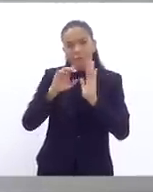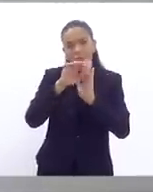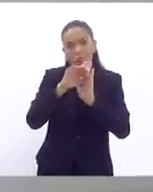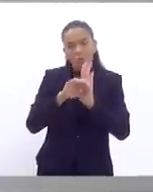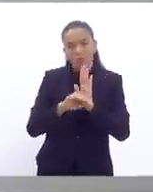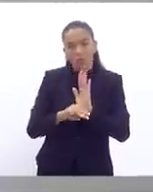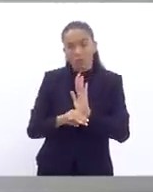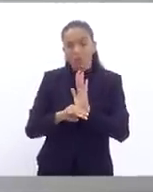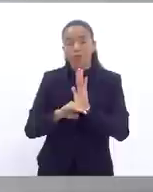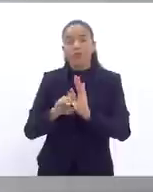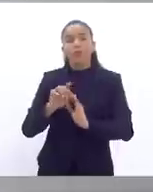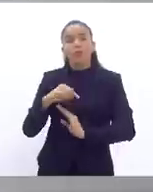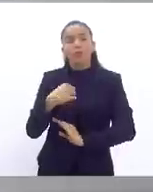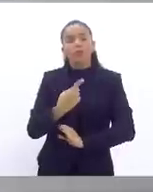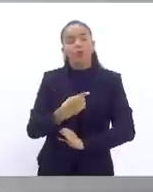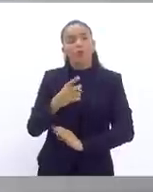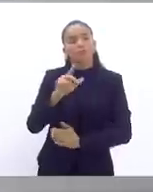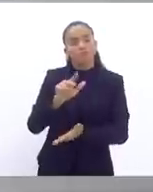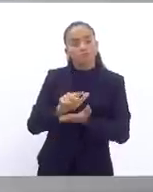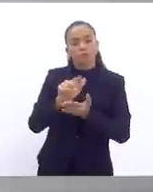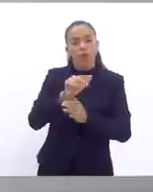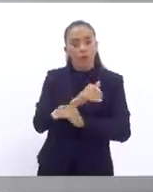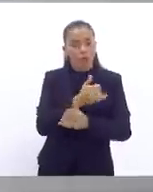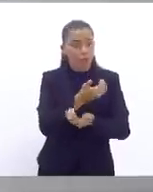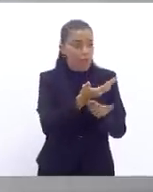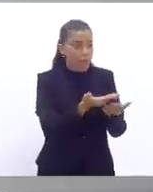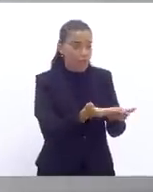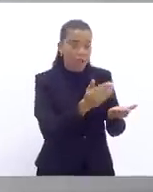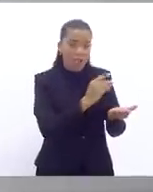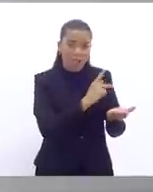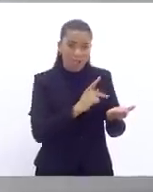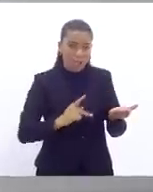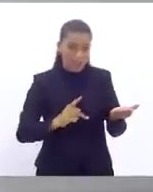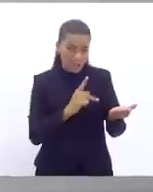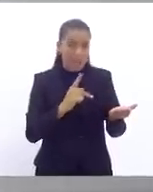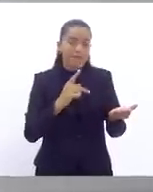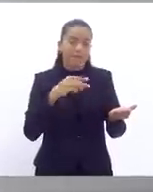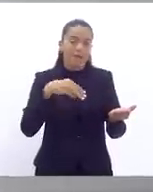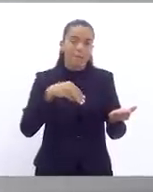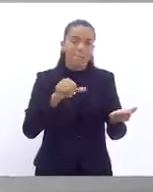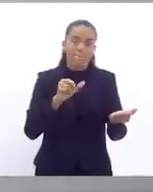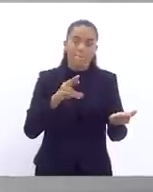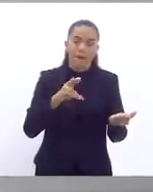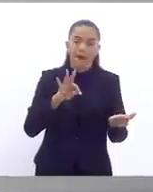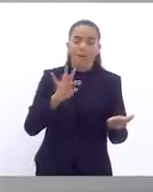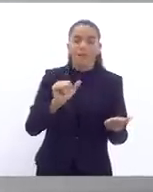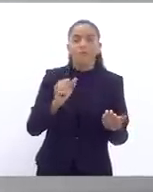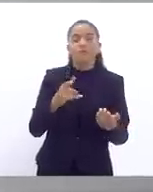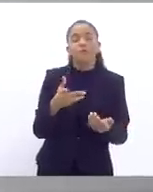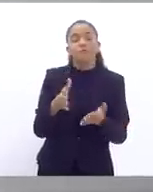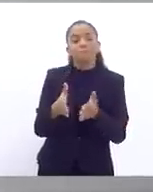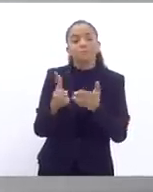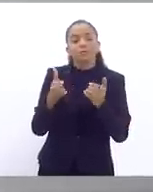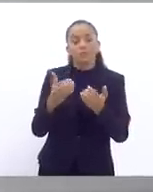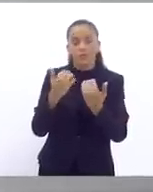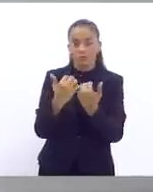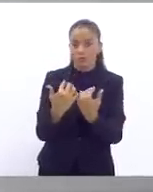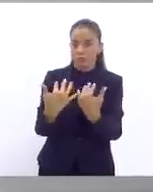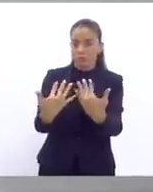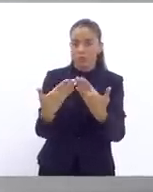nós oficiamos a vossa excelência para a realização dessa audiência pública